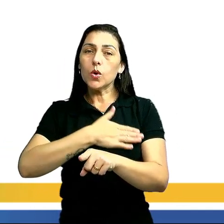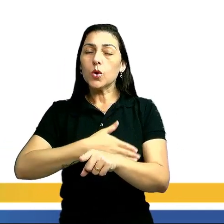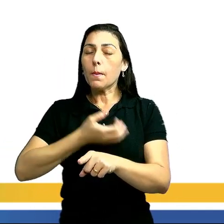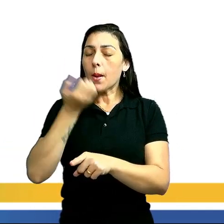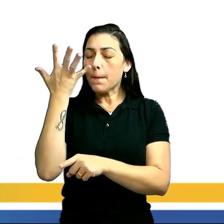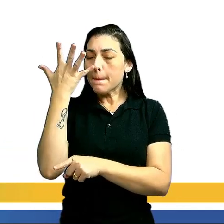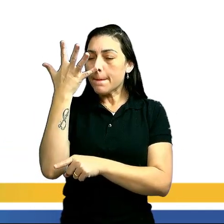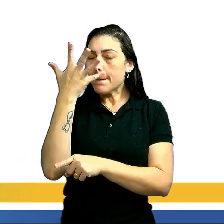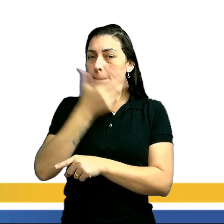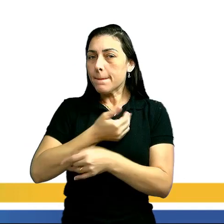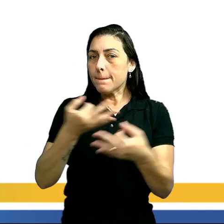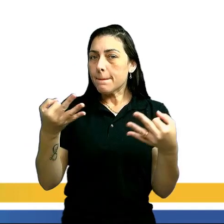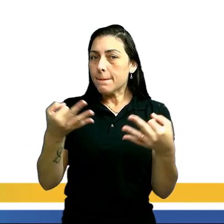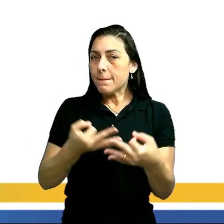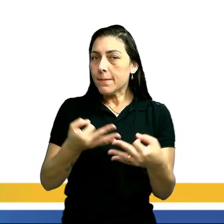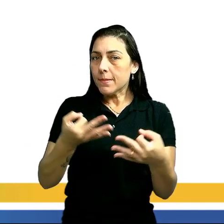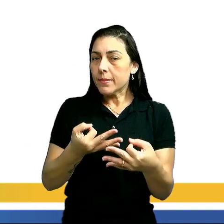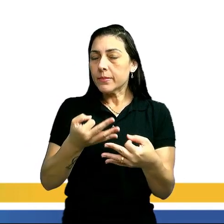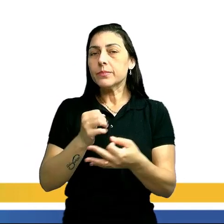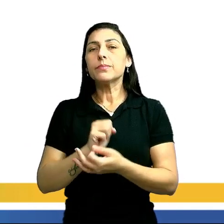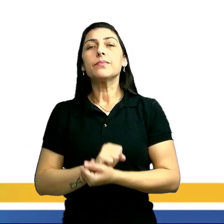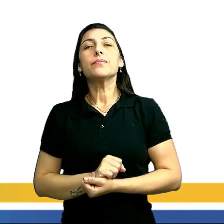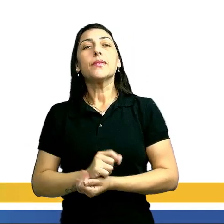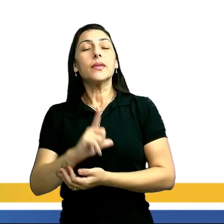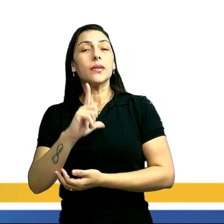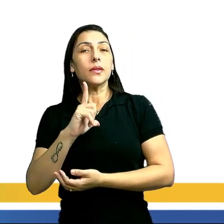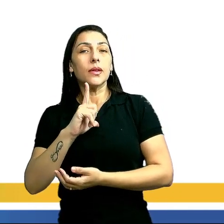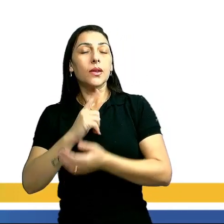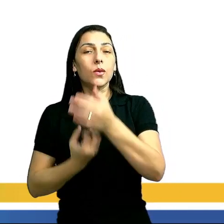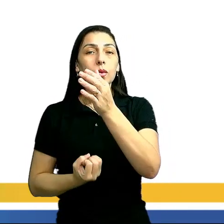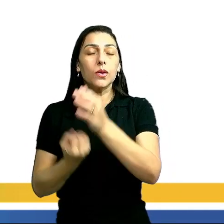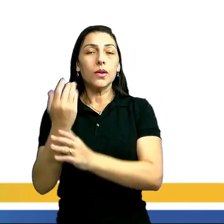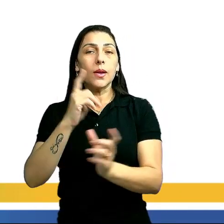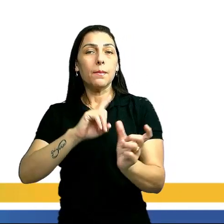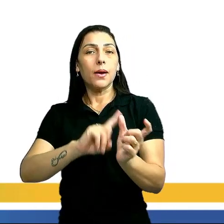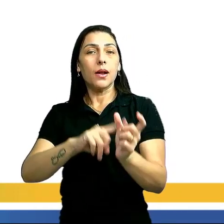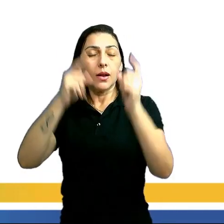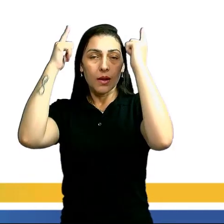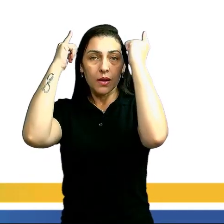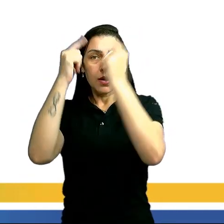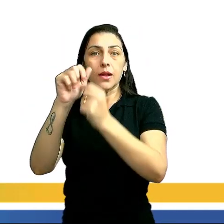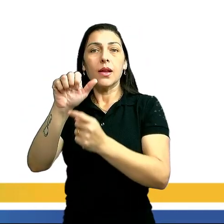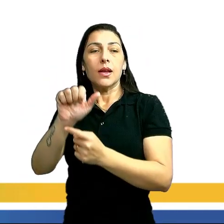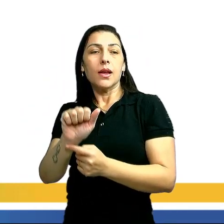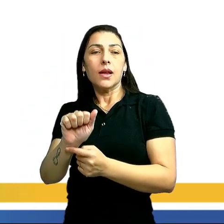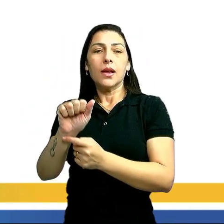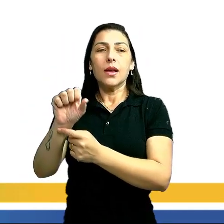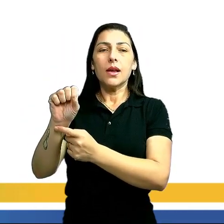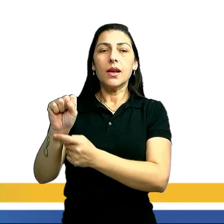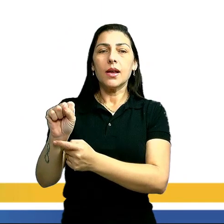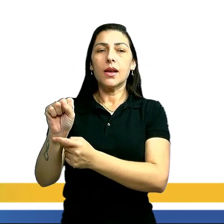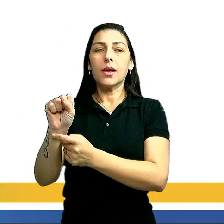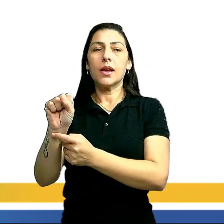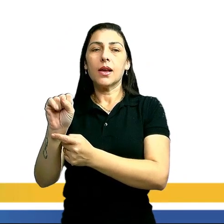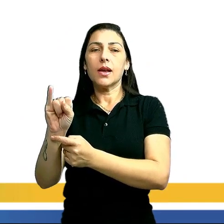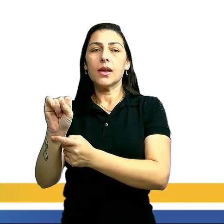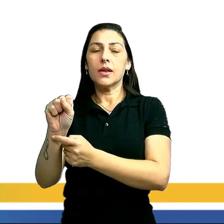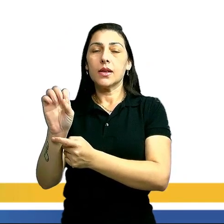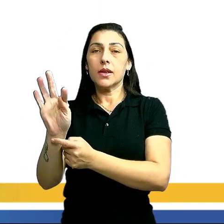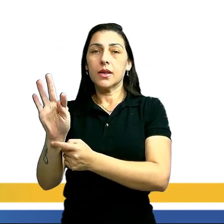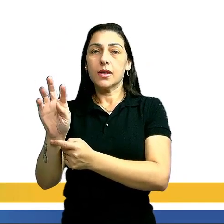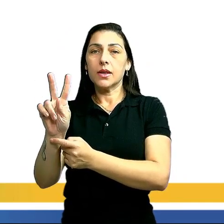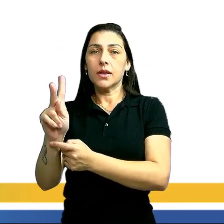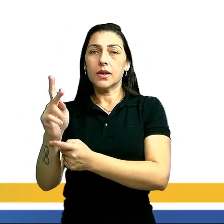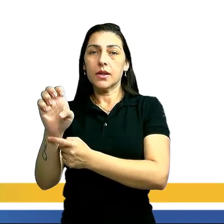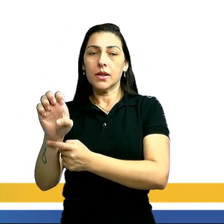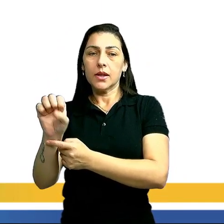belo, pela beleza. Então, tem sua origem na palavra grega aesthesis, que na verdade significa